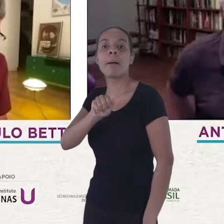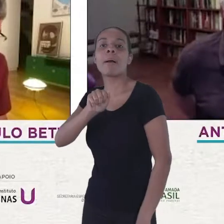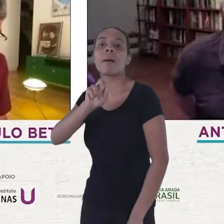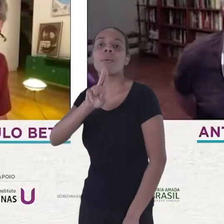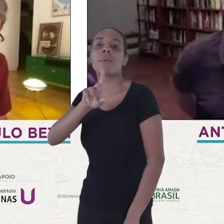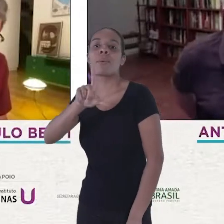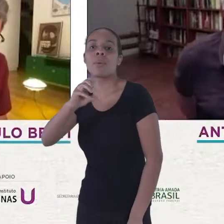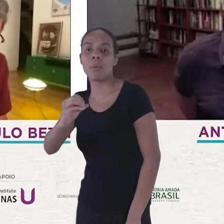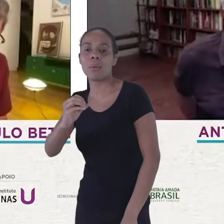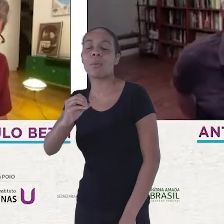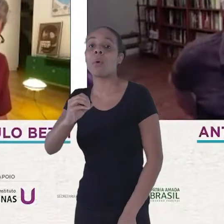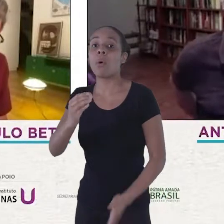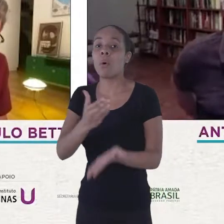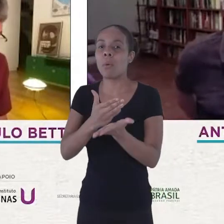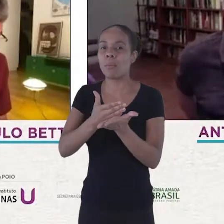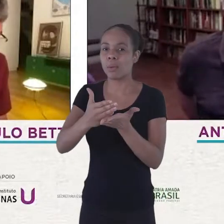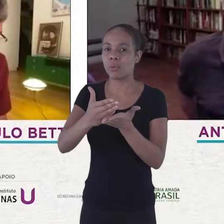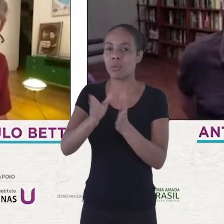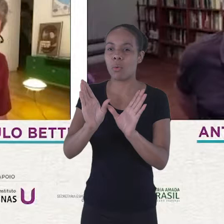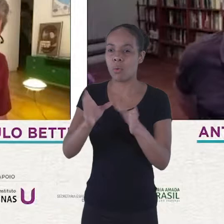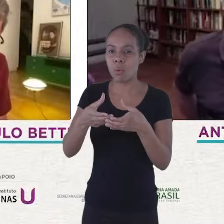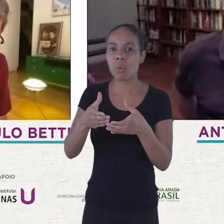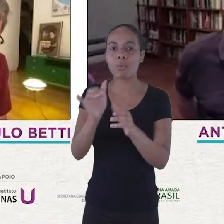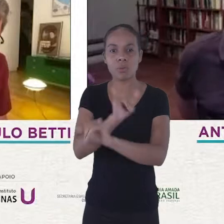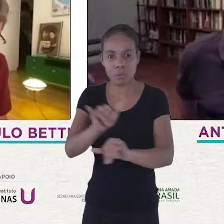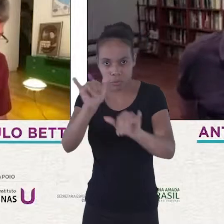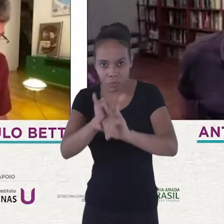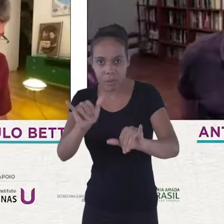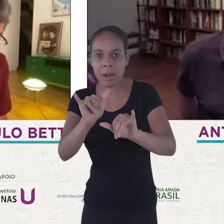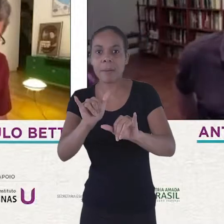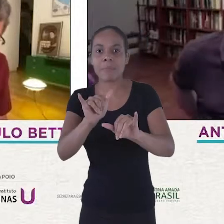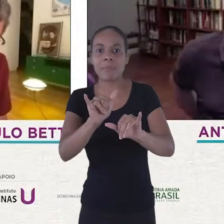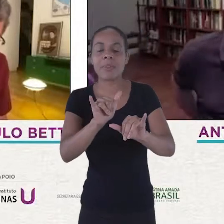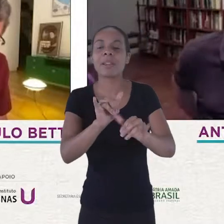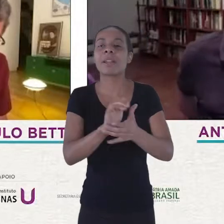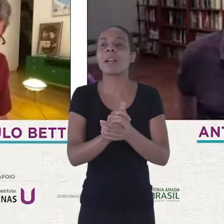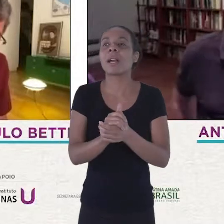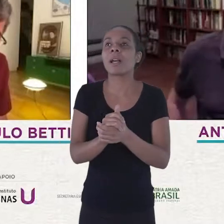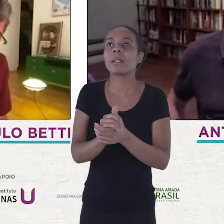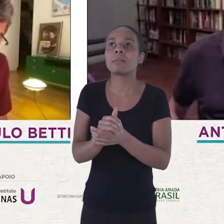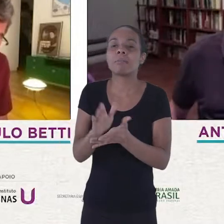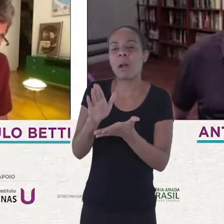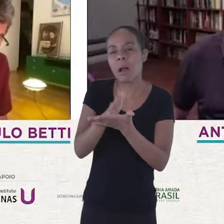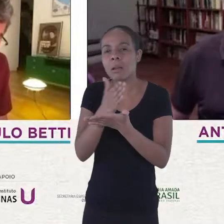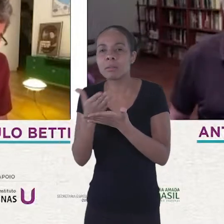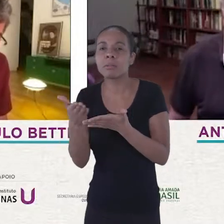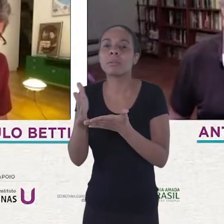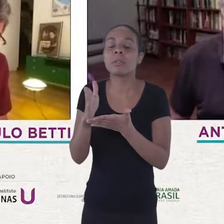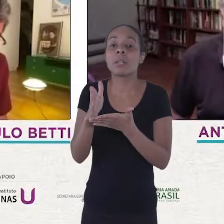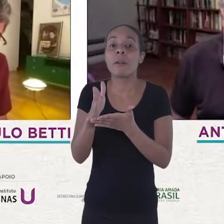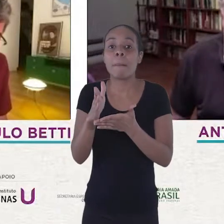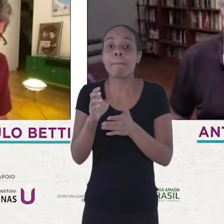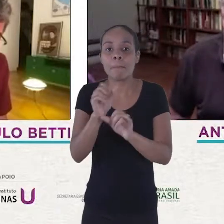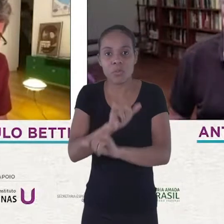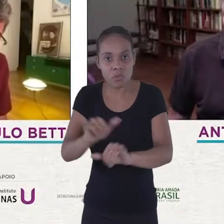a gente tem, que a gente circula aí, grupo de artistas e tal, e o Paulo Betti postava de quando em quando algum poema do